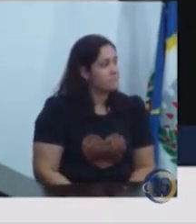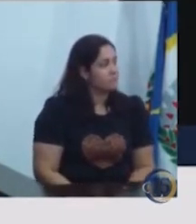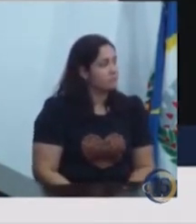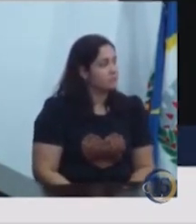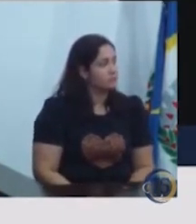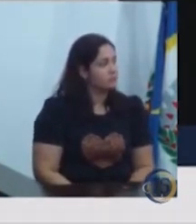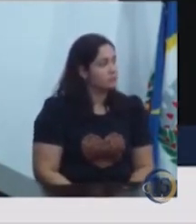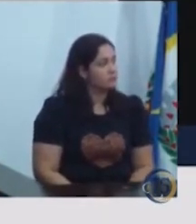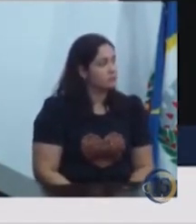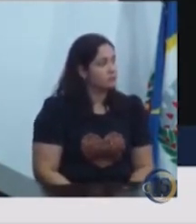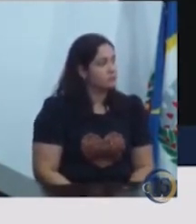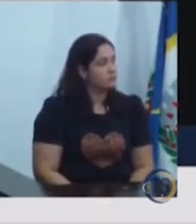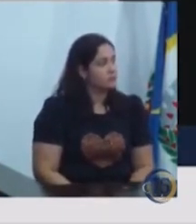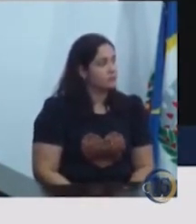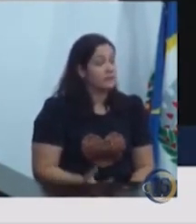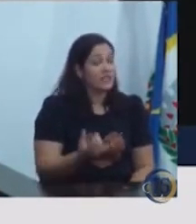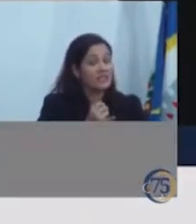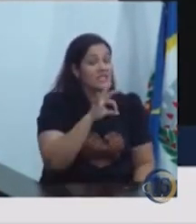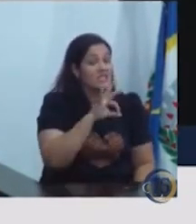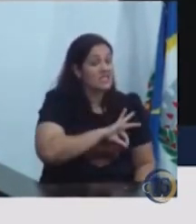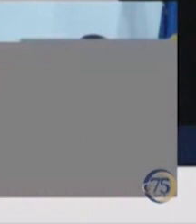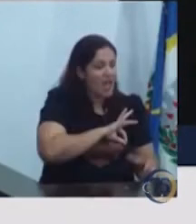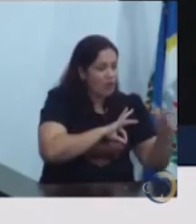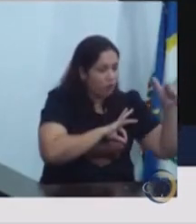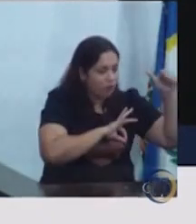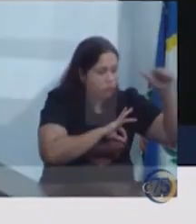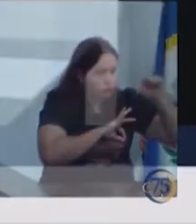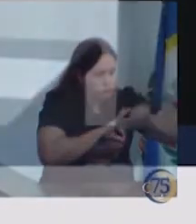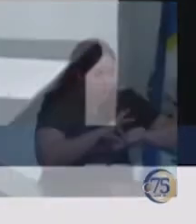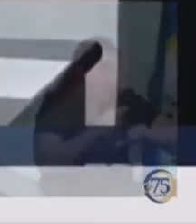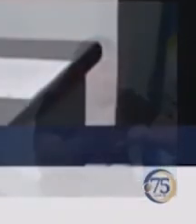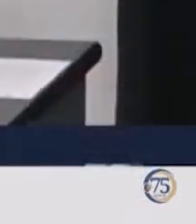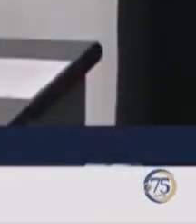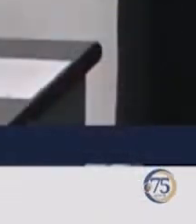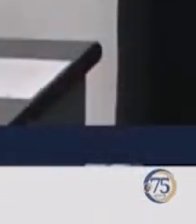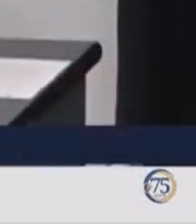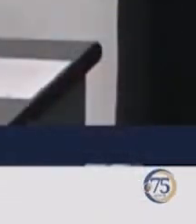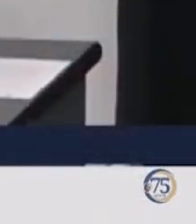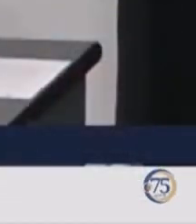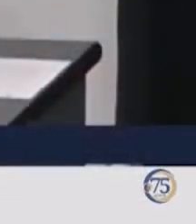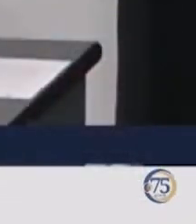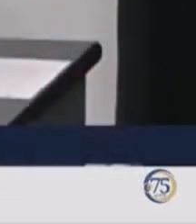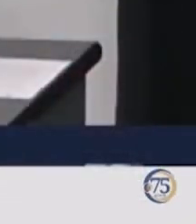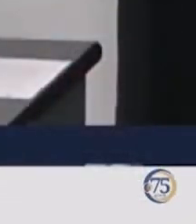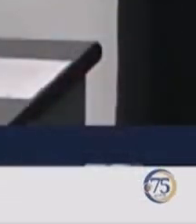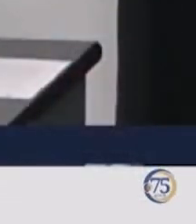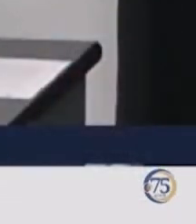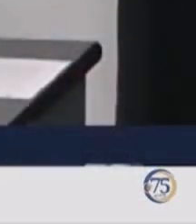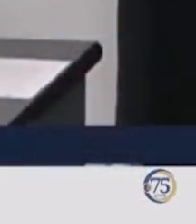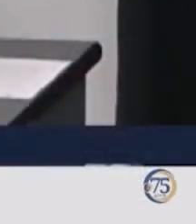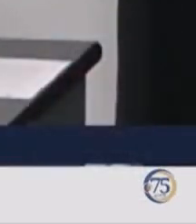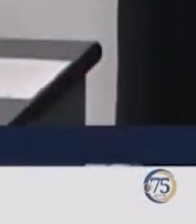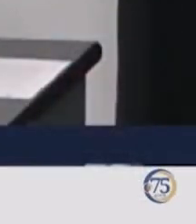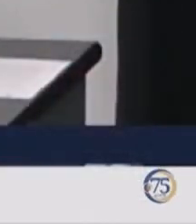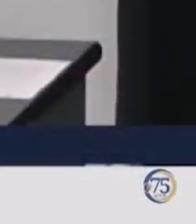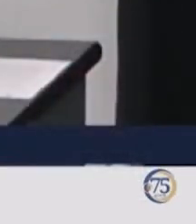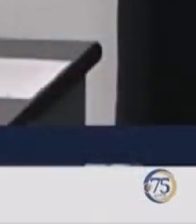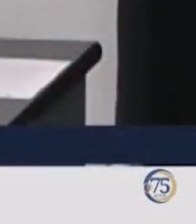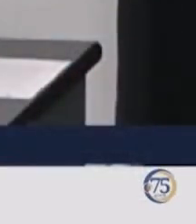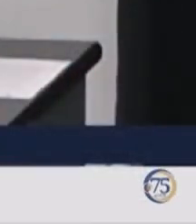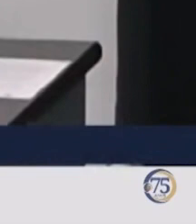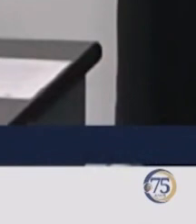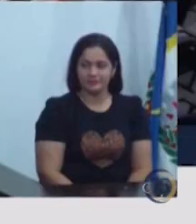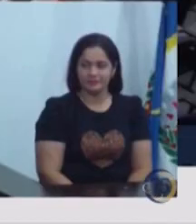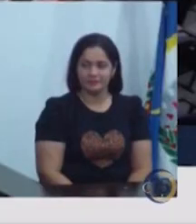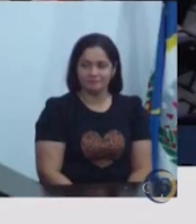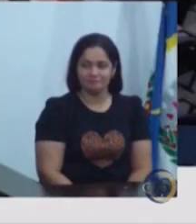mal é difícil trabalhar bem. Pensando na conta que tem para pagar, nas coisas que não tem, né, para pôr comida em